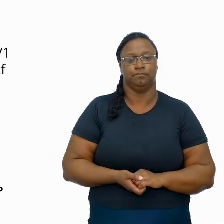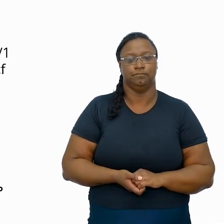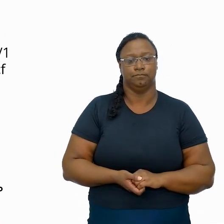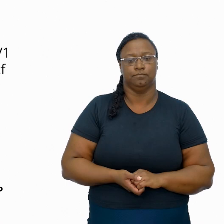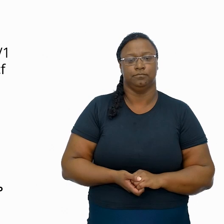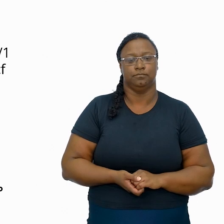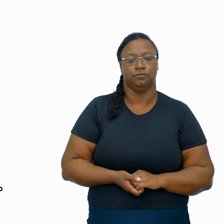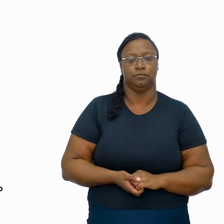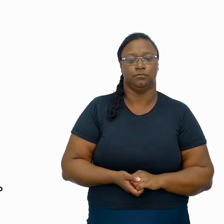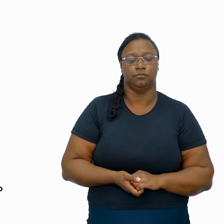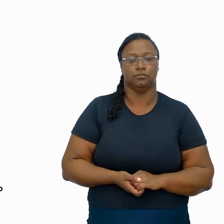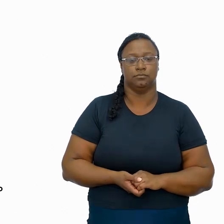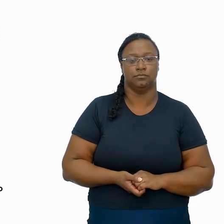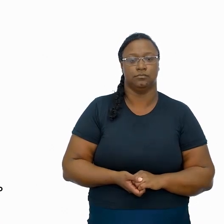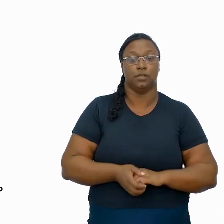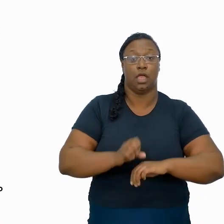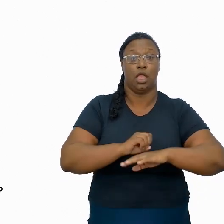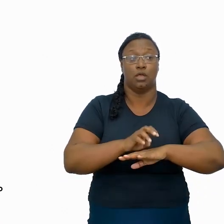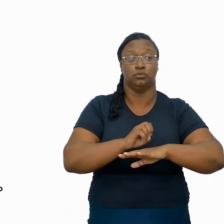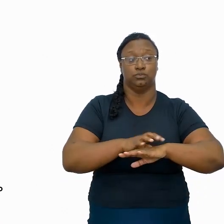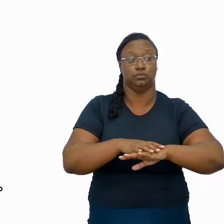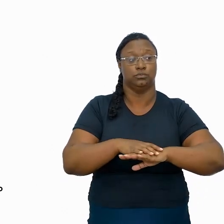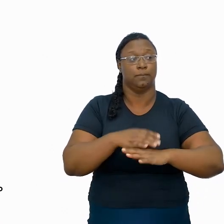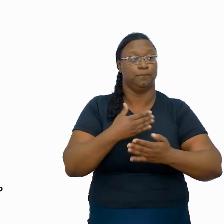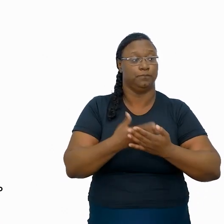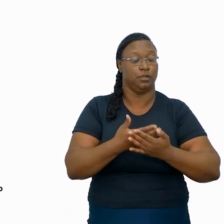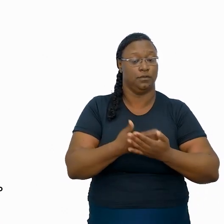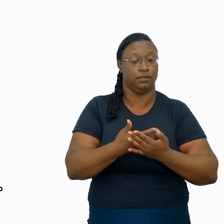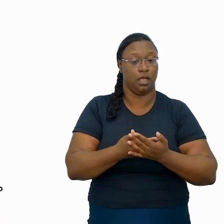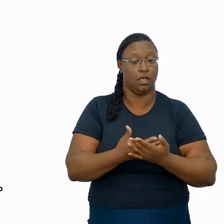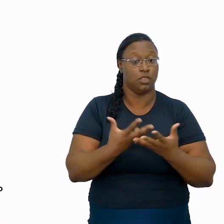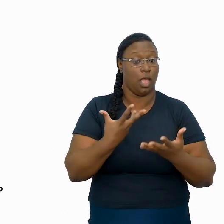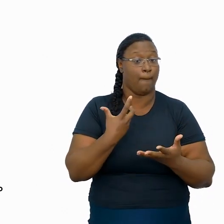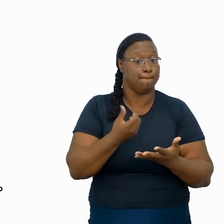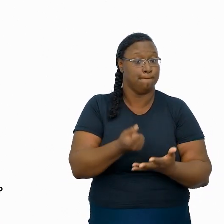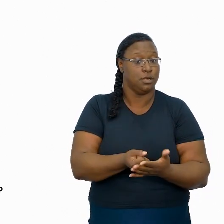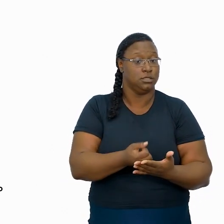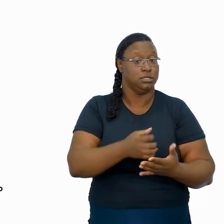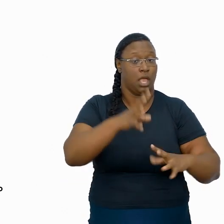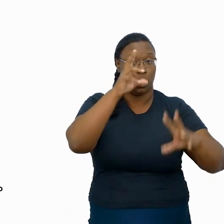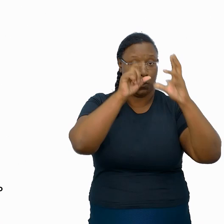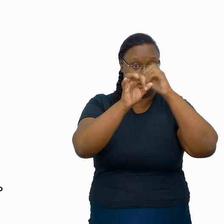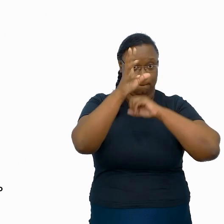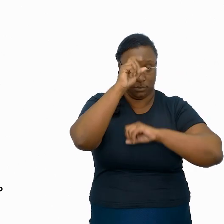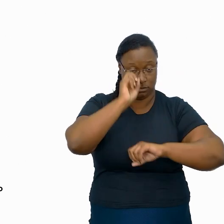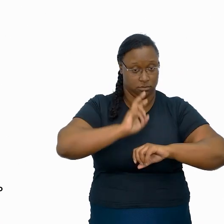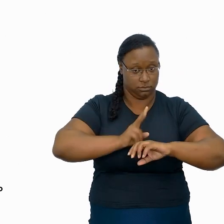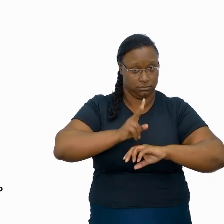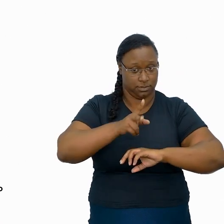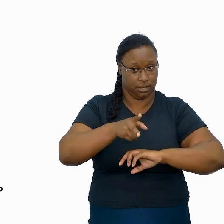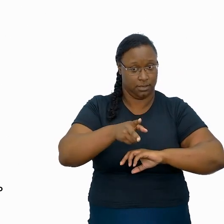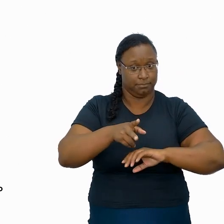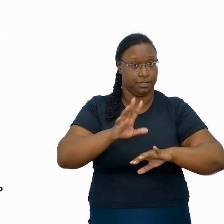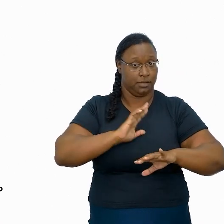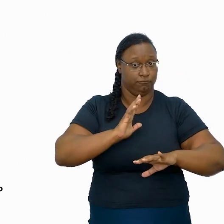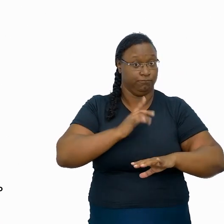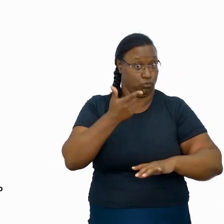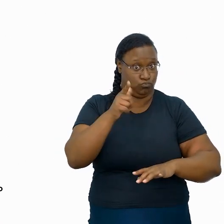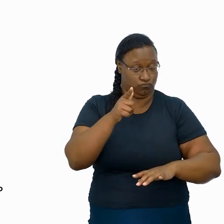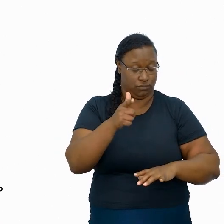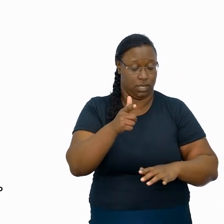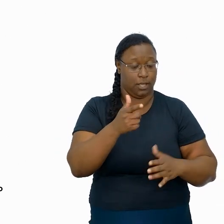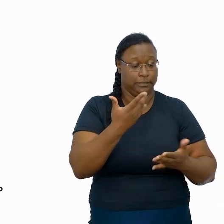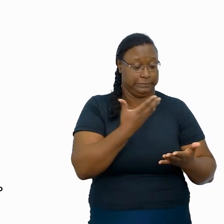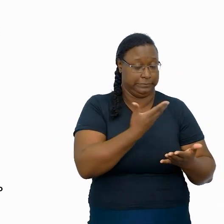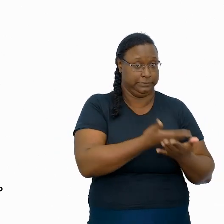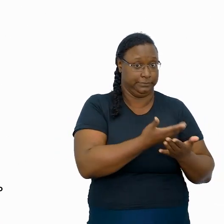Como sugestão, né, de atividades, baixar os cadernos Aprender Sempre, se você já não tiver ele fisicamente aí nas mãos,